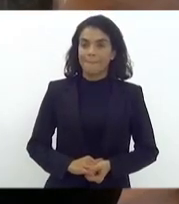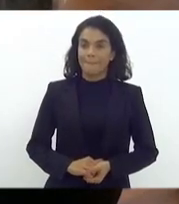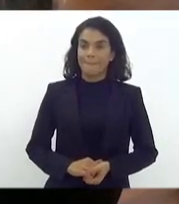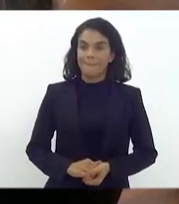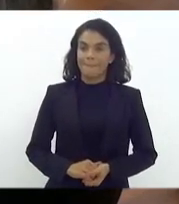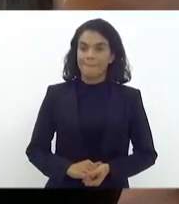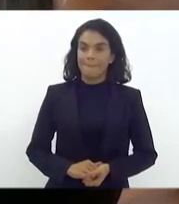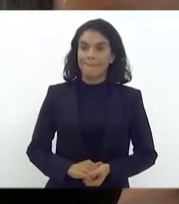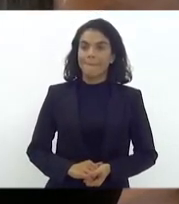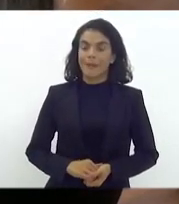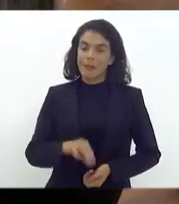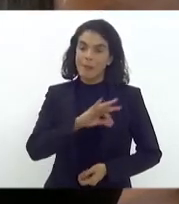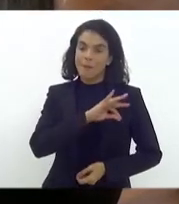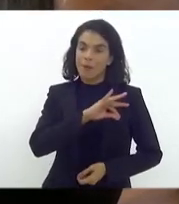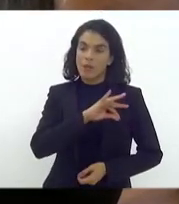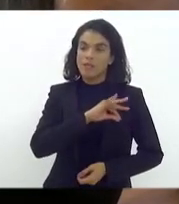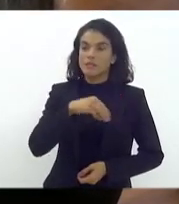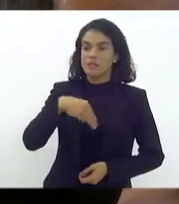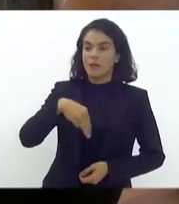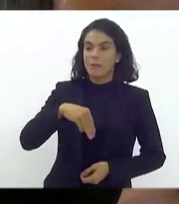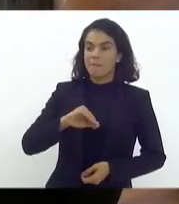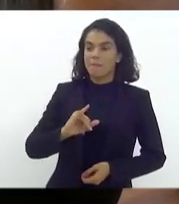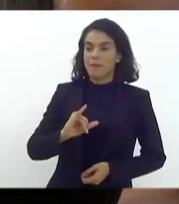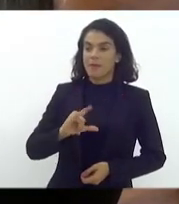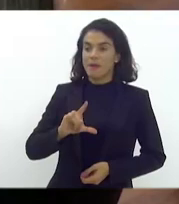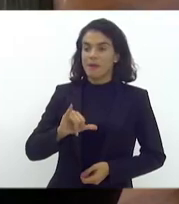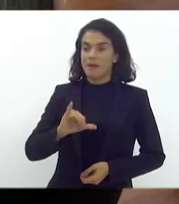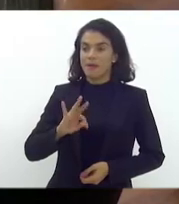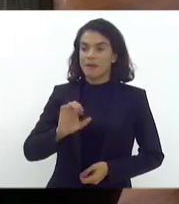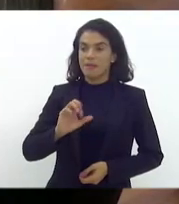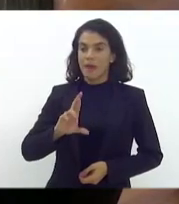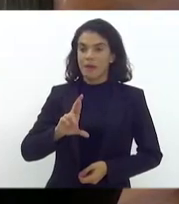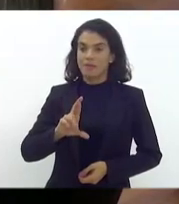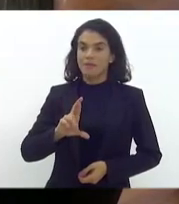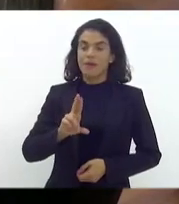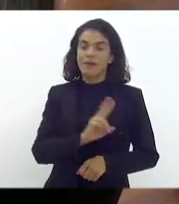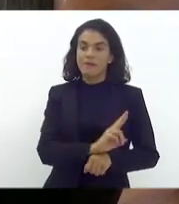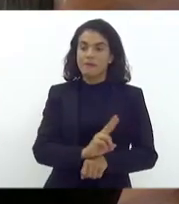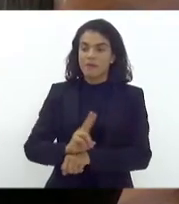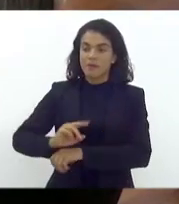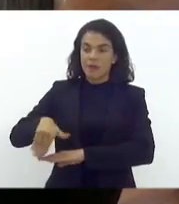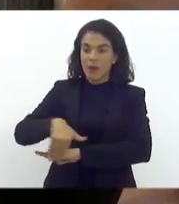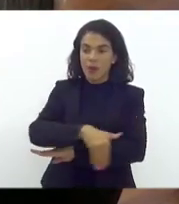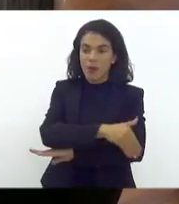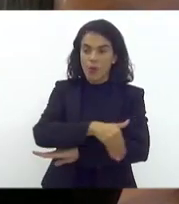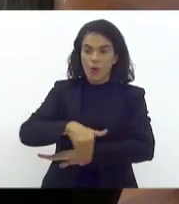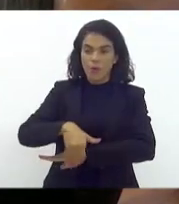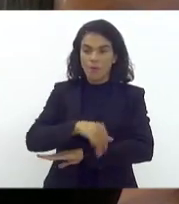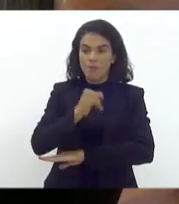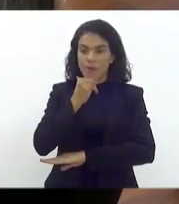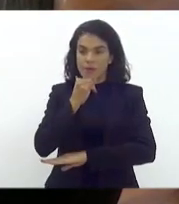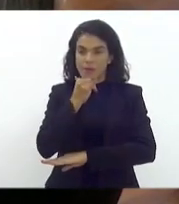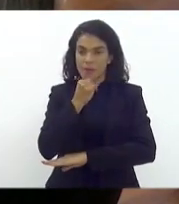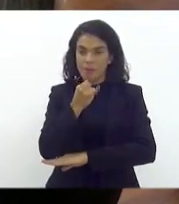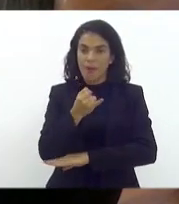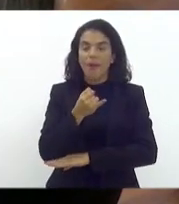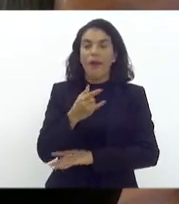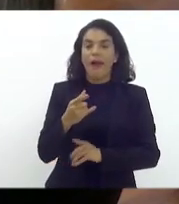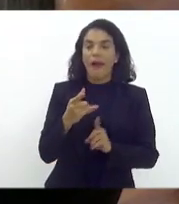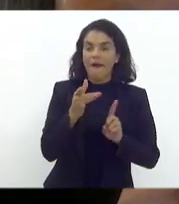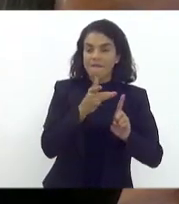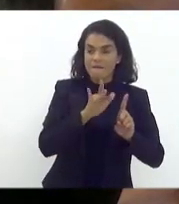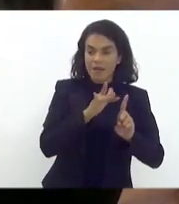a polícia militar que está fazendo patroamento da rua é feito então ou ela por exemplo coloca a vítima